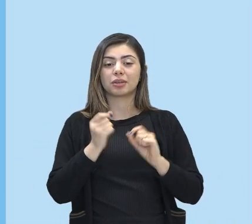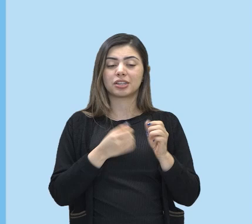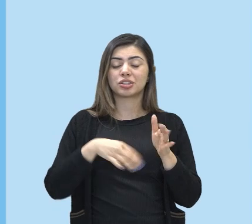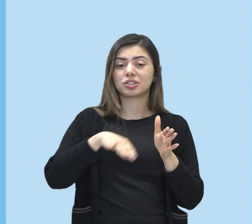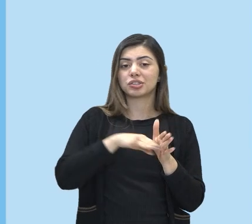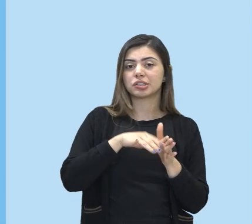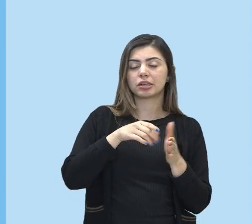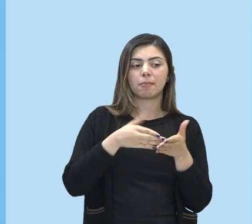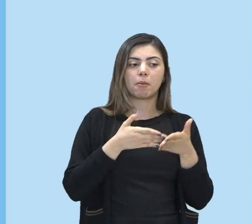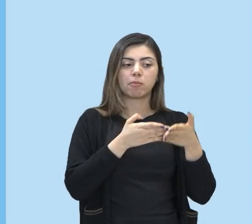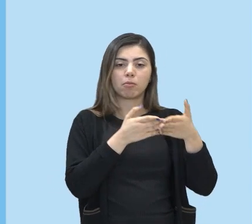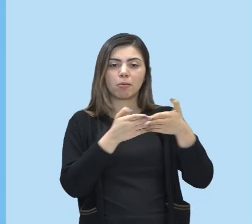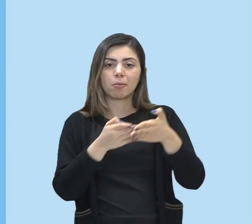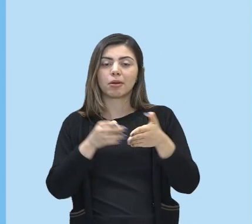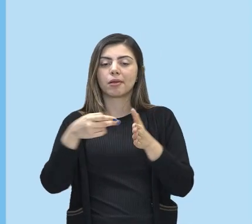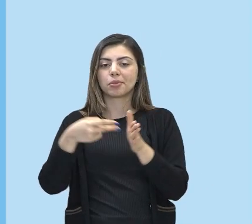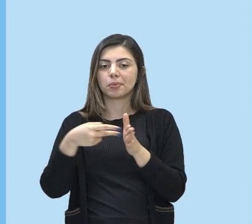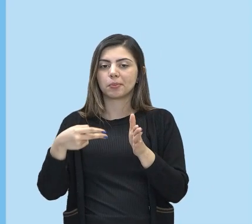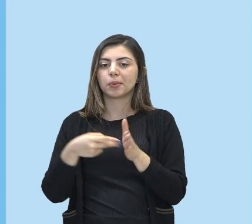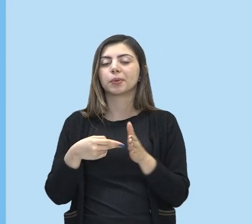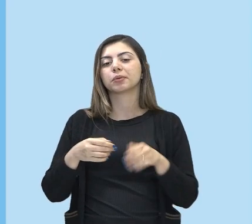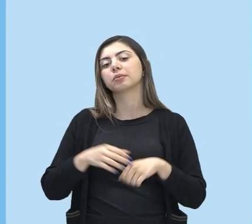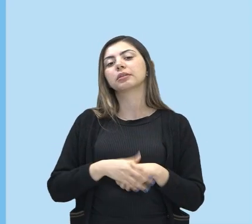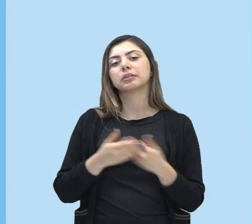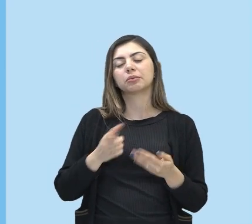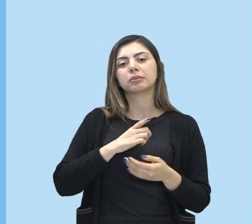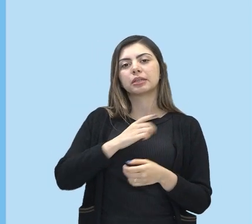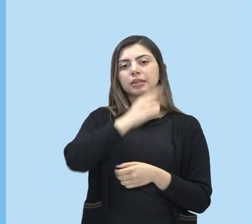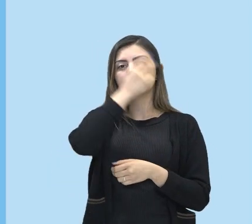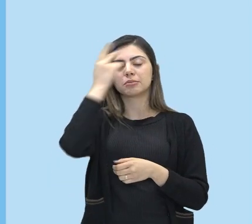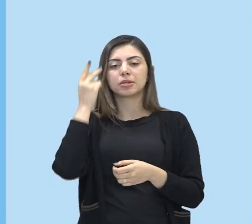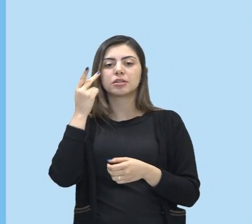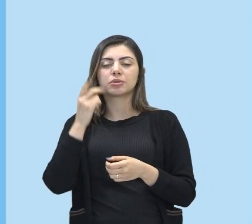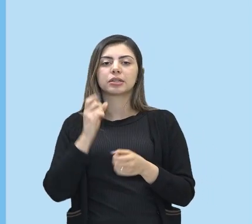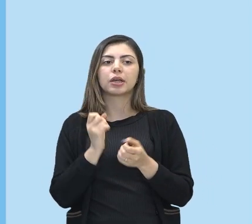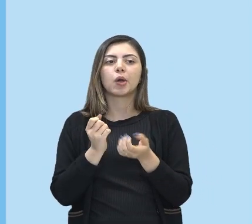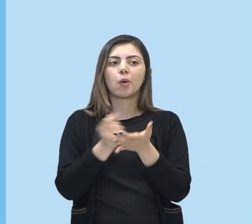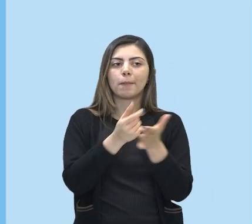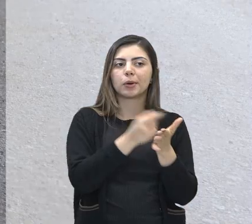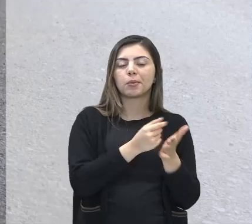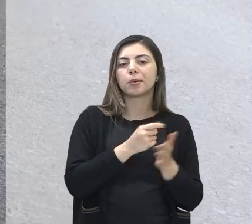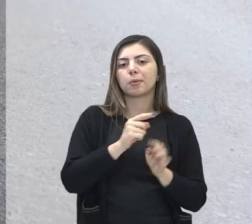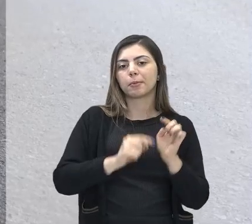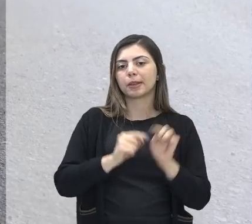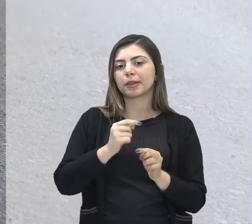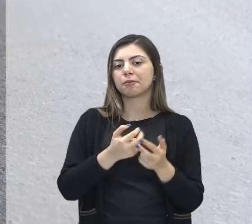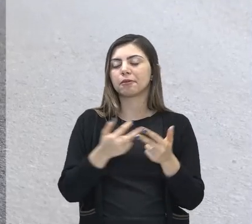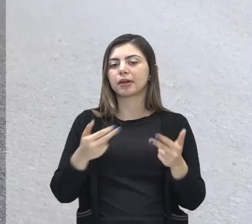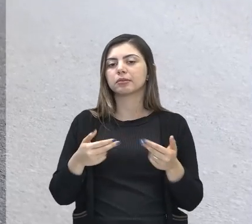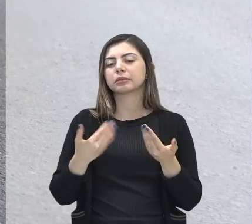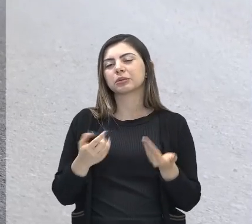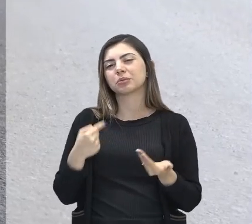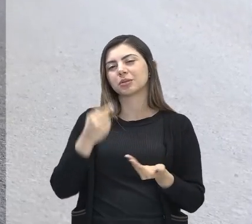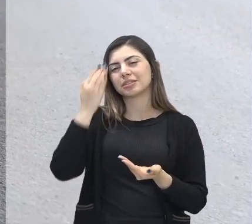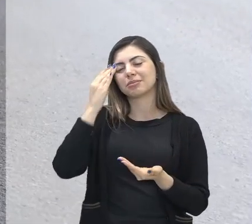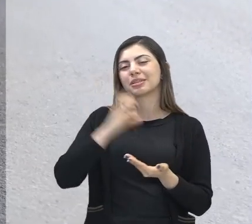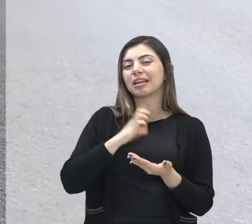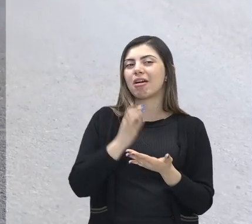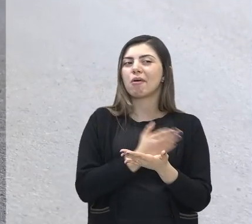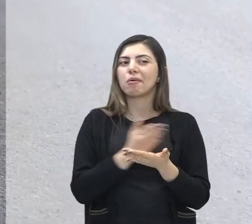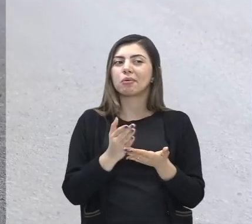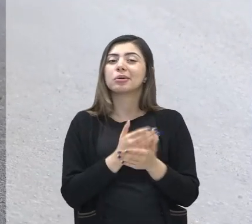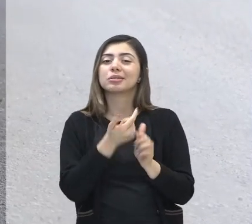Buenos Aires, que é onde ficam a maioria das pessoas que consomem esses produtos. Mesmo com alguns problemas no meio do